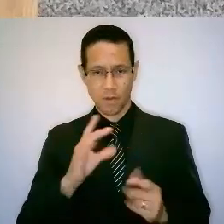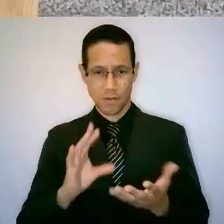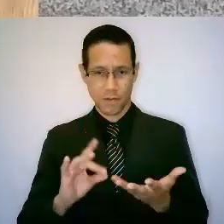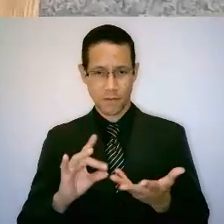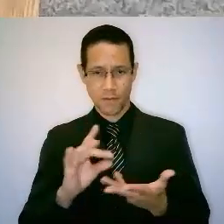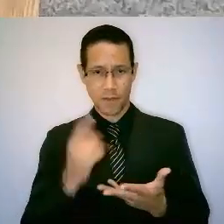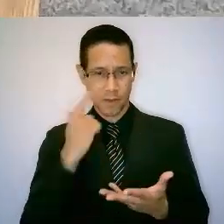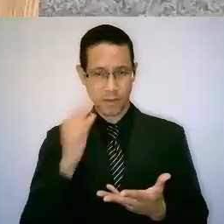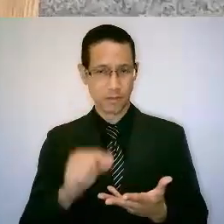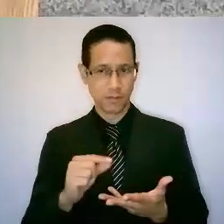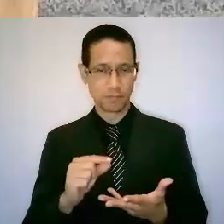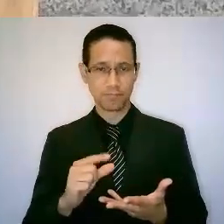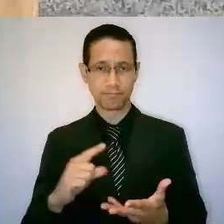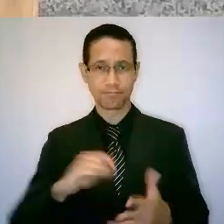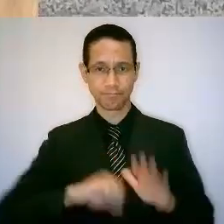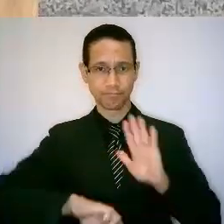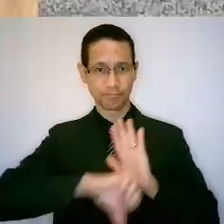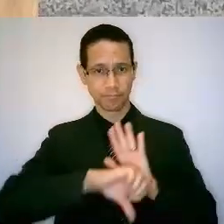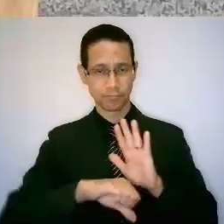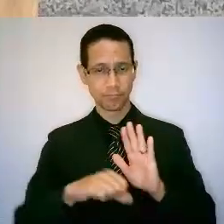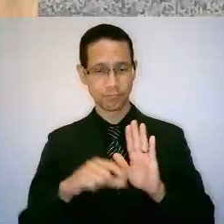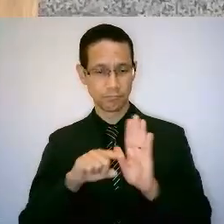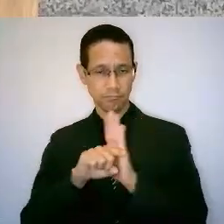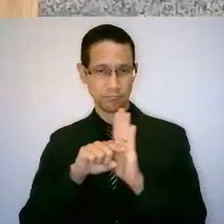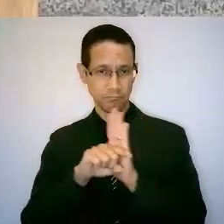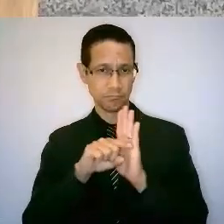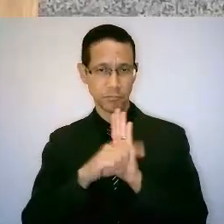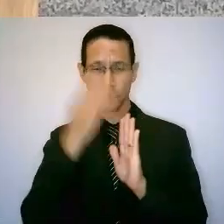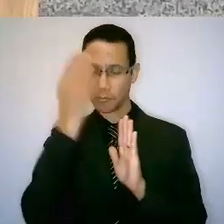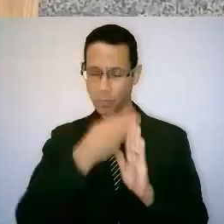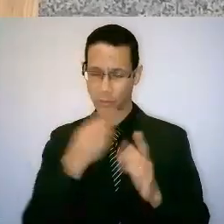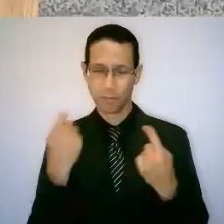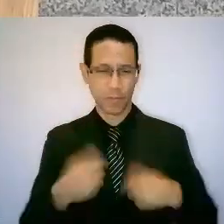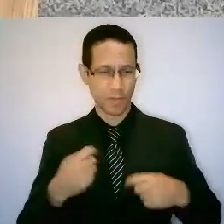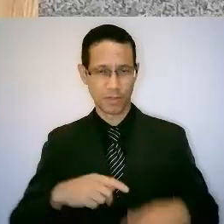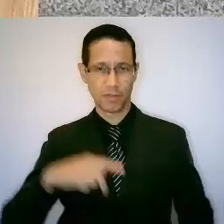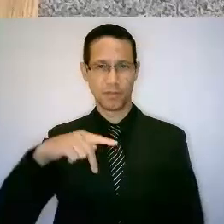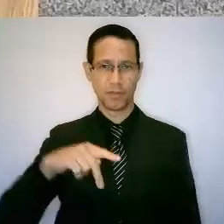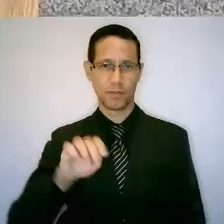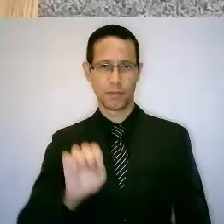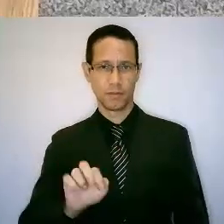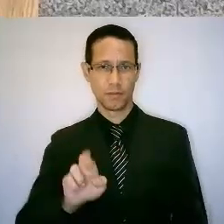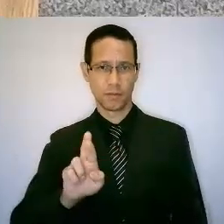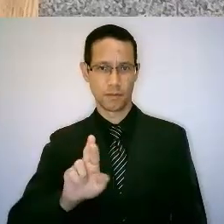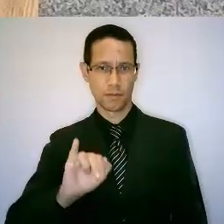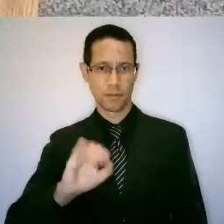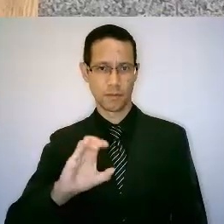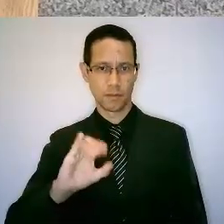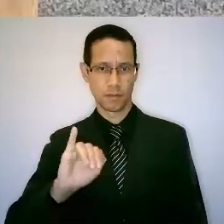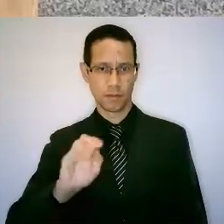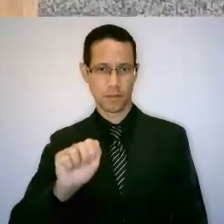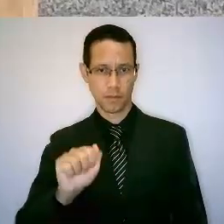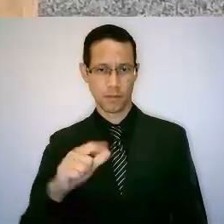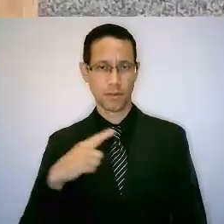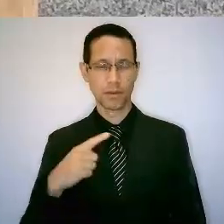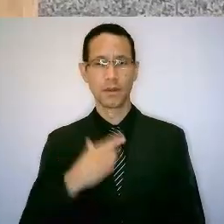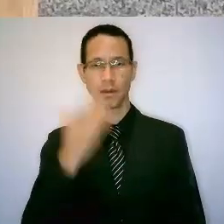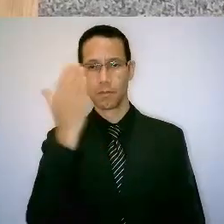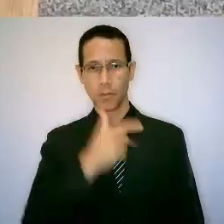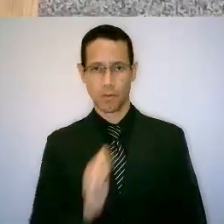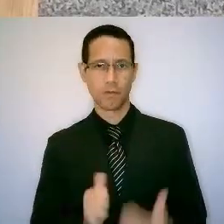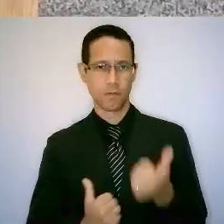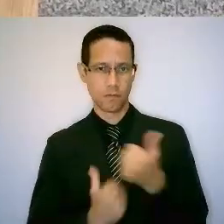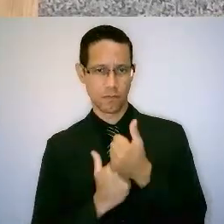efetivamente precisa de prova pericial foram produzidas as provas periciais aqui as provas periciais produzidas nos autos auxiliaram